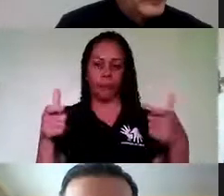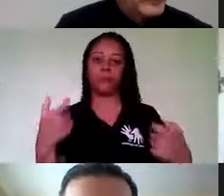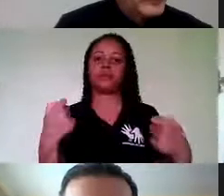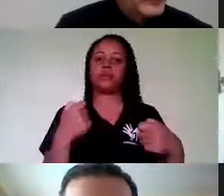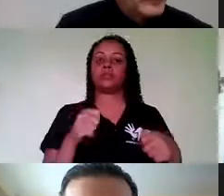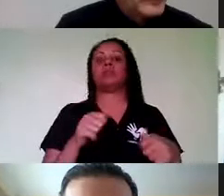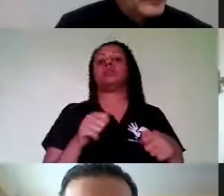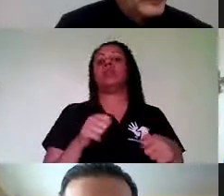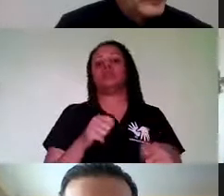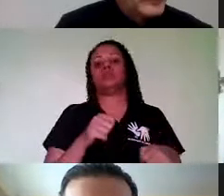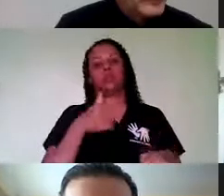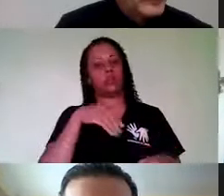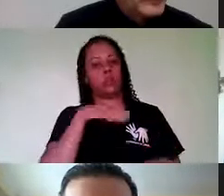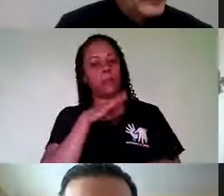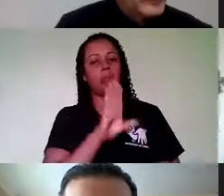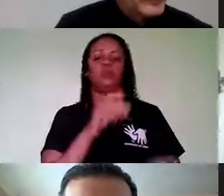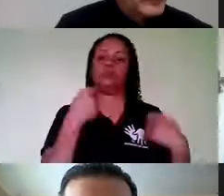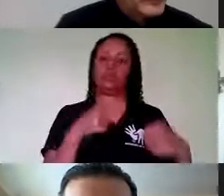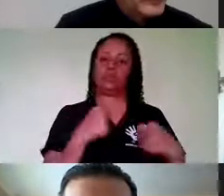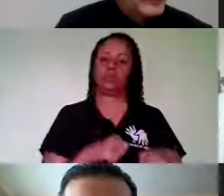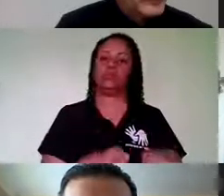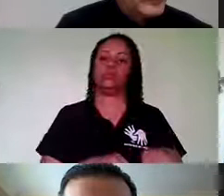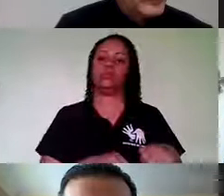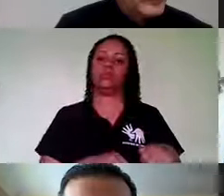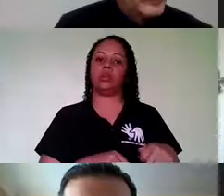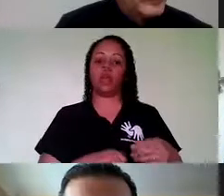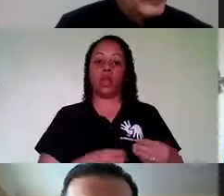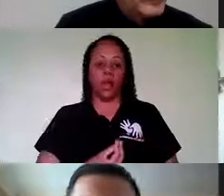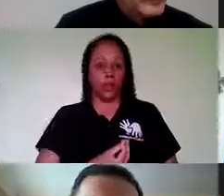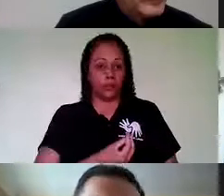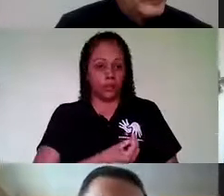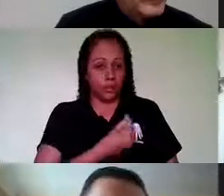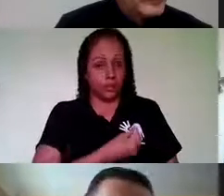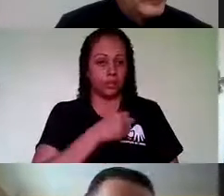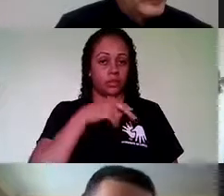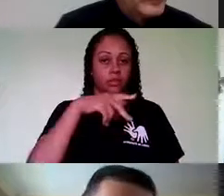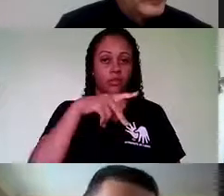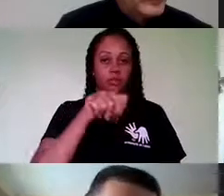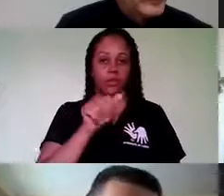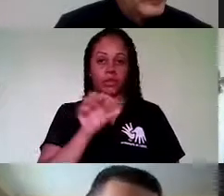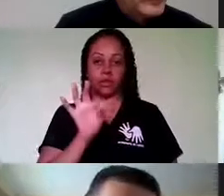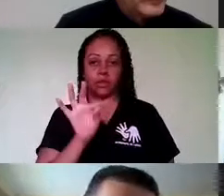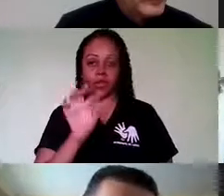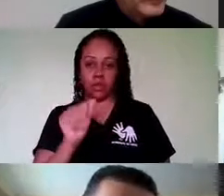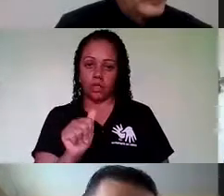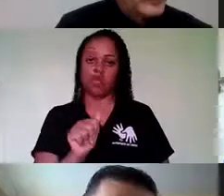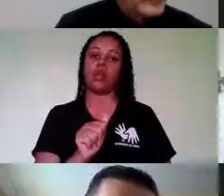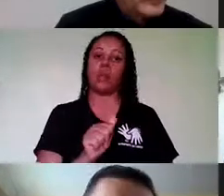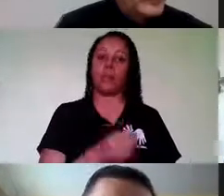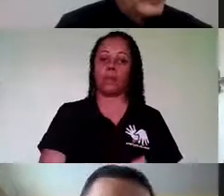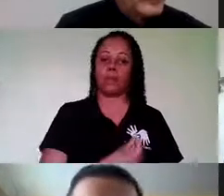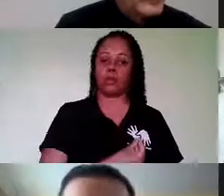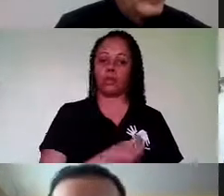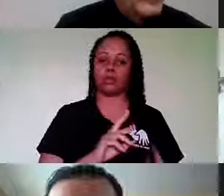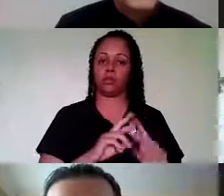temos. Acho que a presença do Patá na reunião de hoje, né, e a Cremilda até colocou no chat que ele se